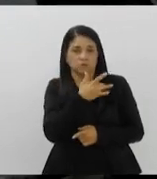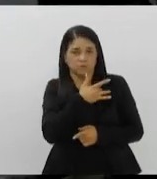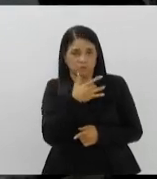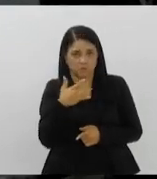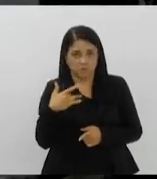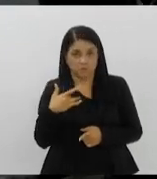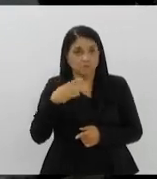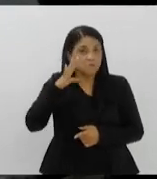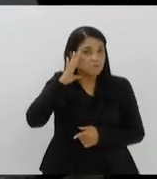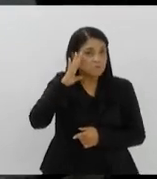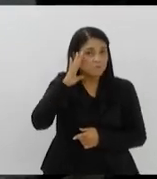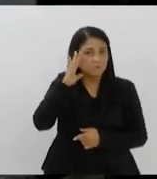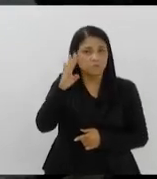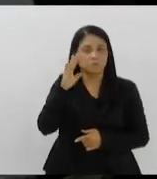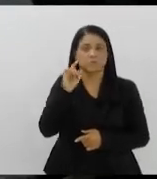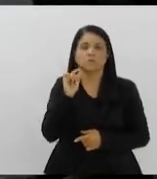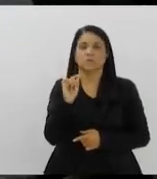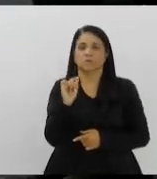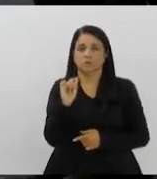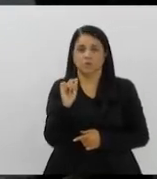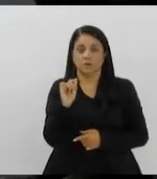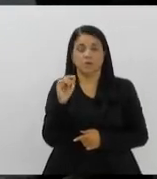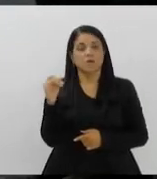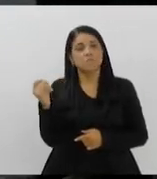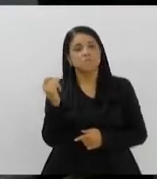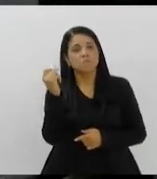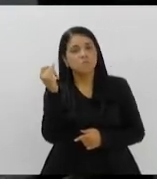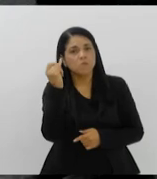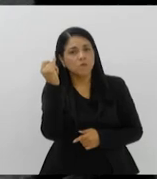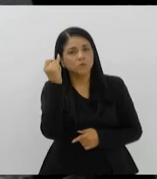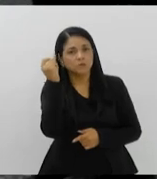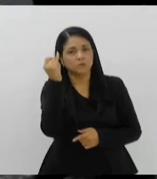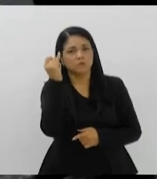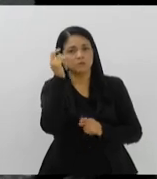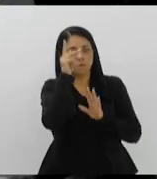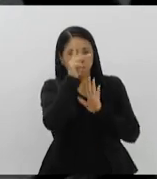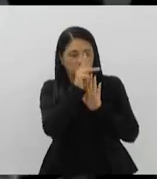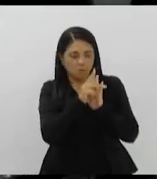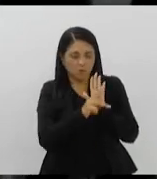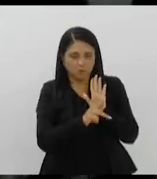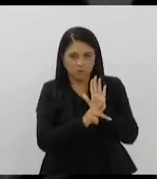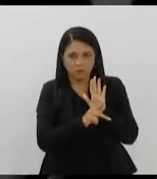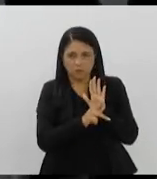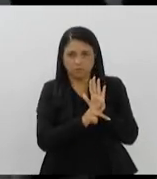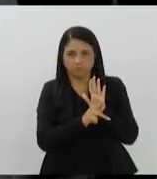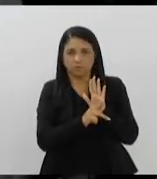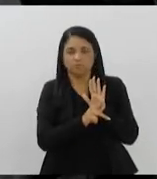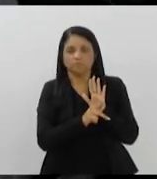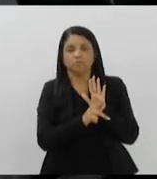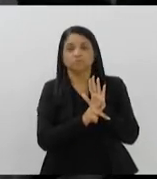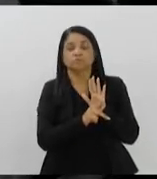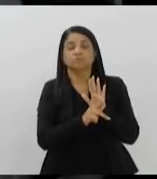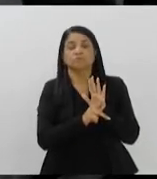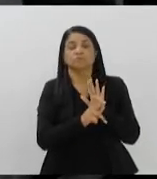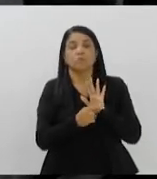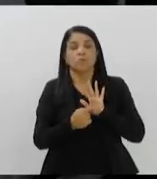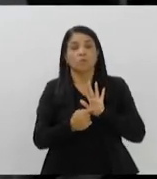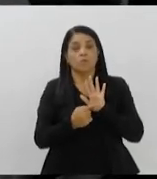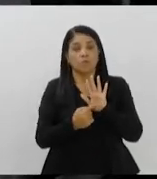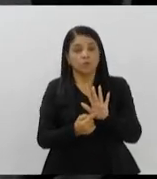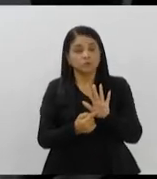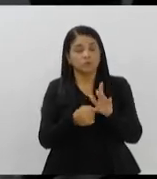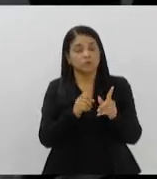mas, principalmente, presidente, a importância que tem de um projeto como esse de trazer também para o seio